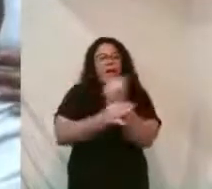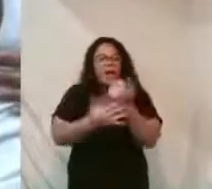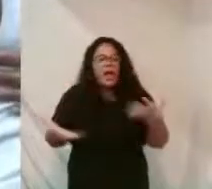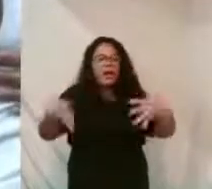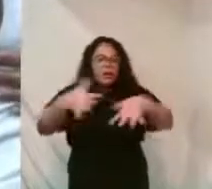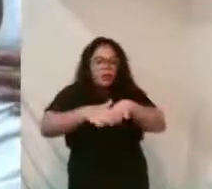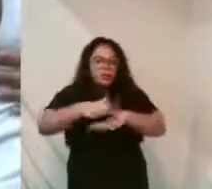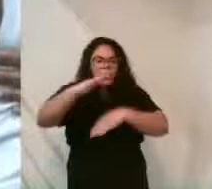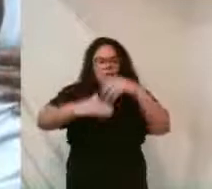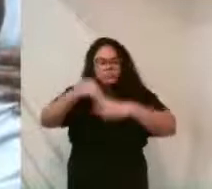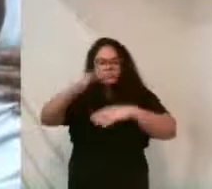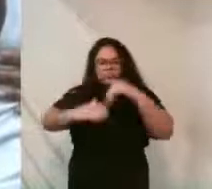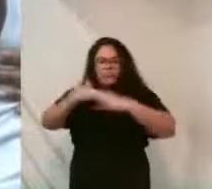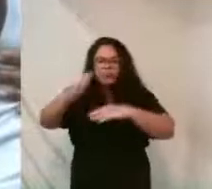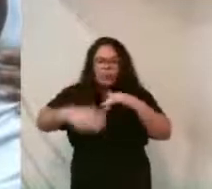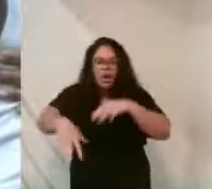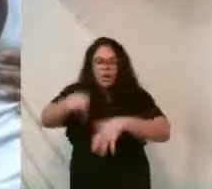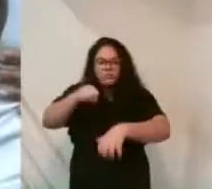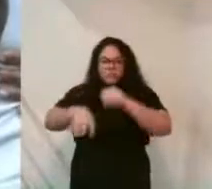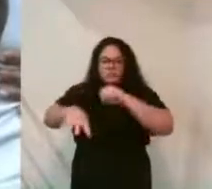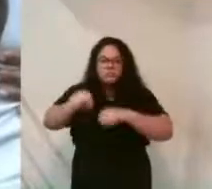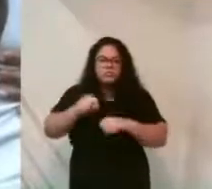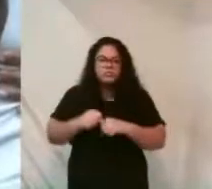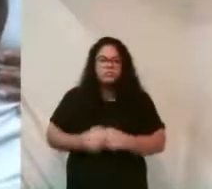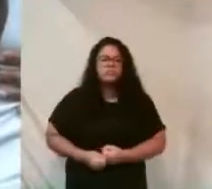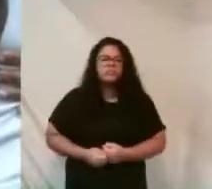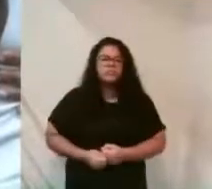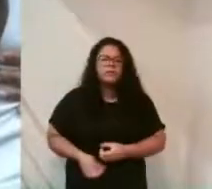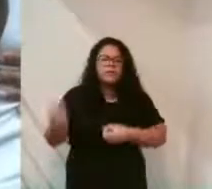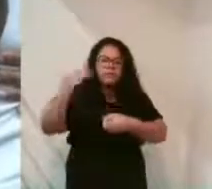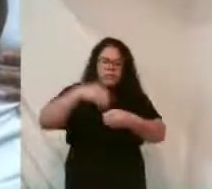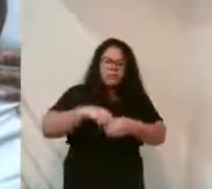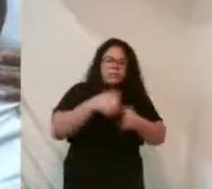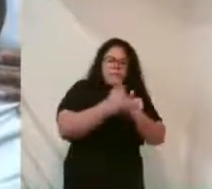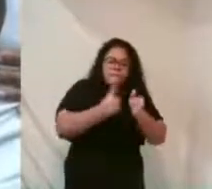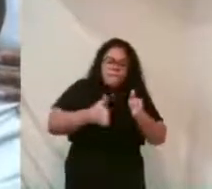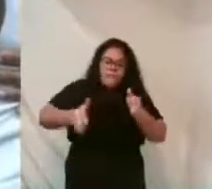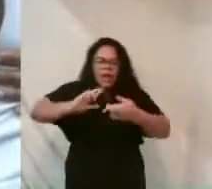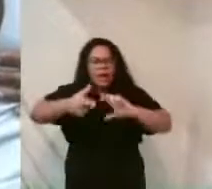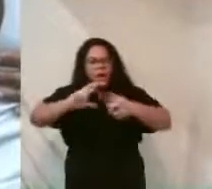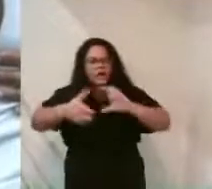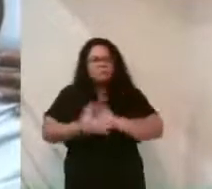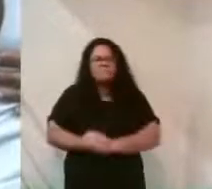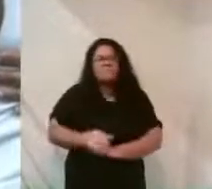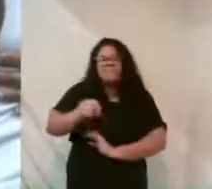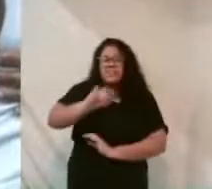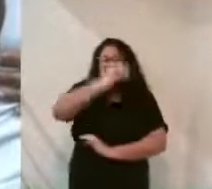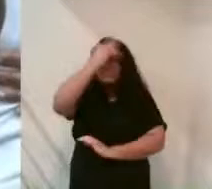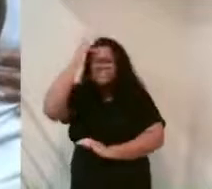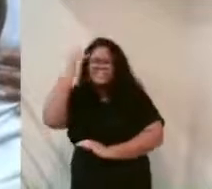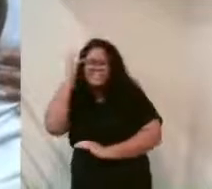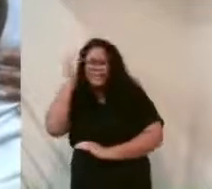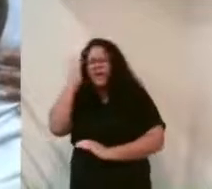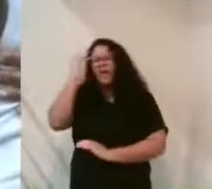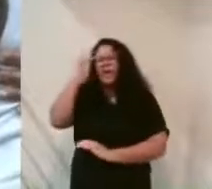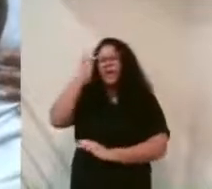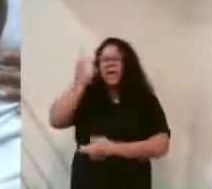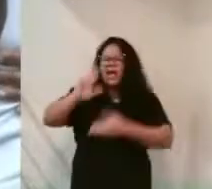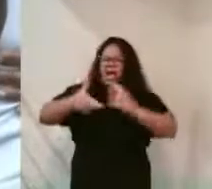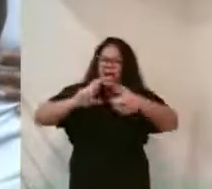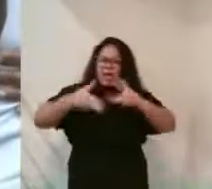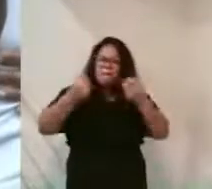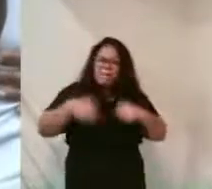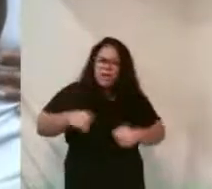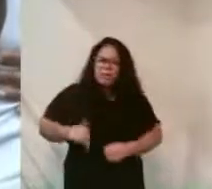ciclo da reciclagem do país. Engana-se quem acha que a reciclagem pode funcionar no Brasil